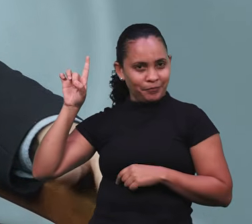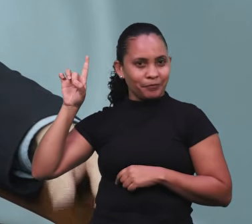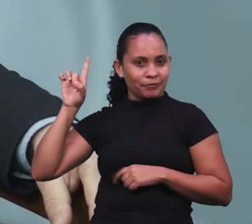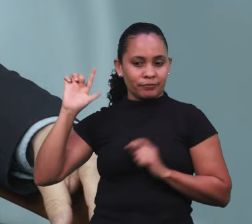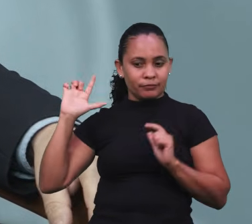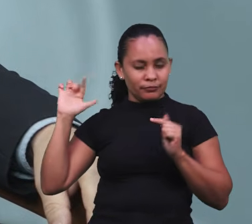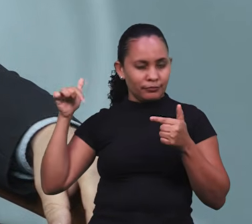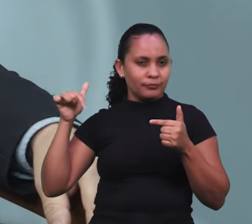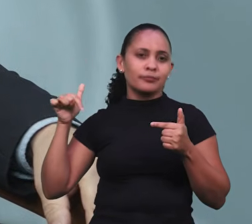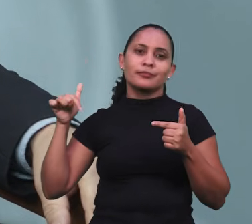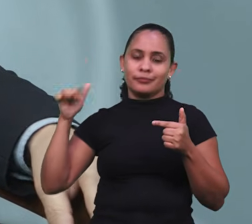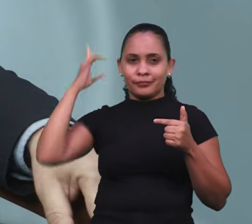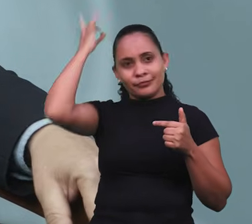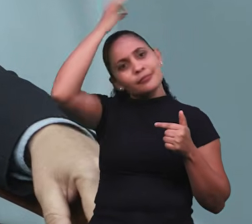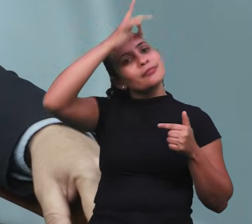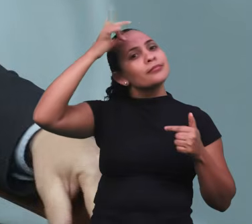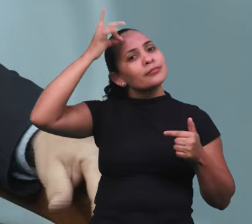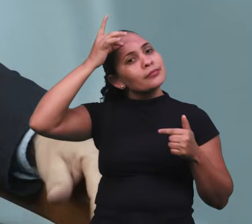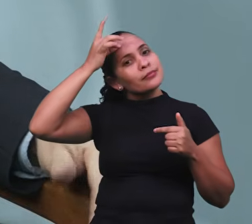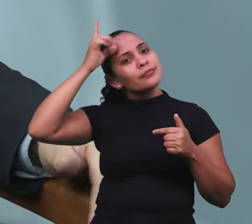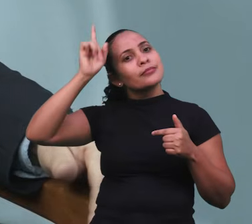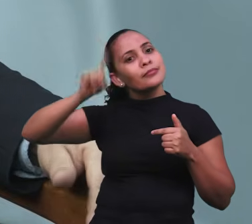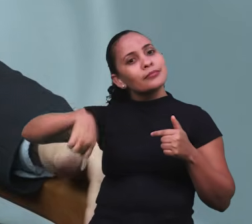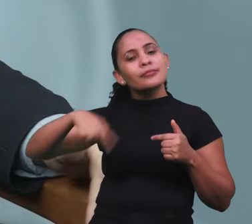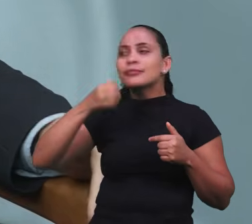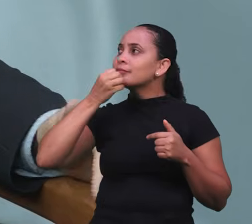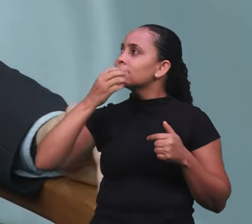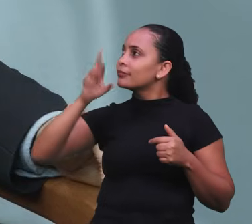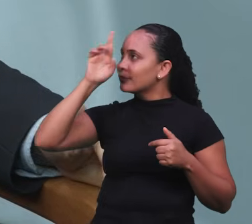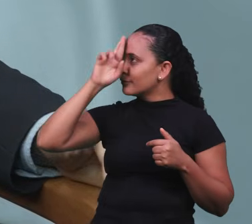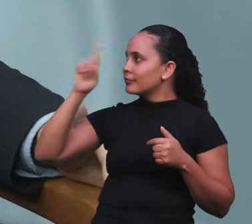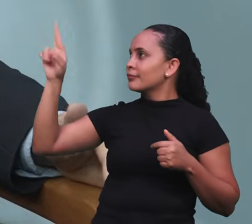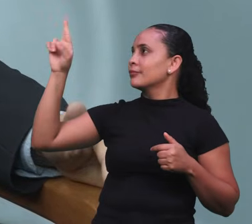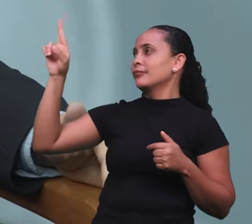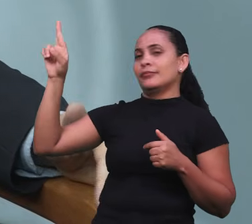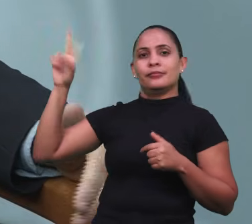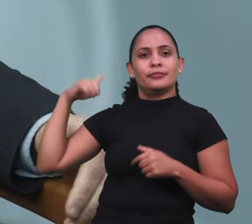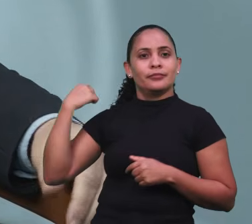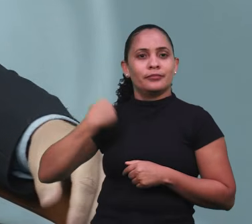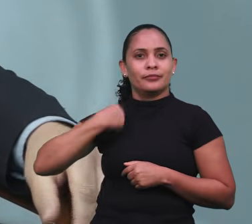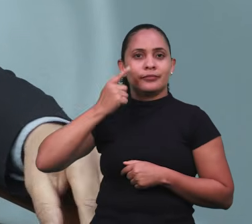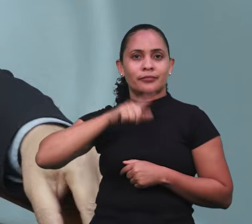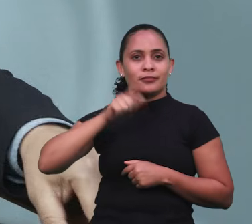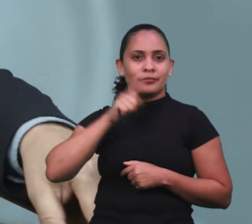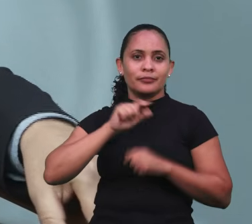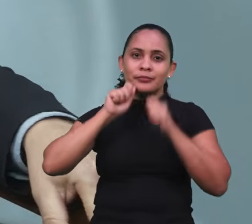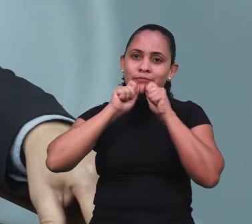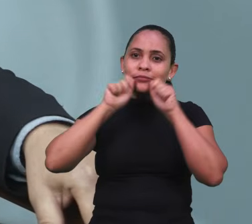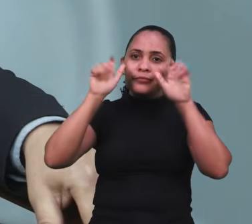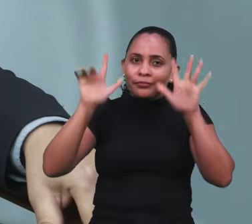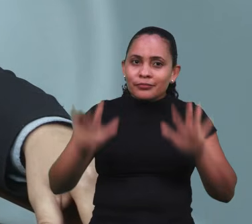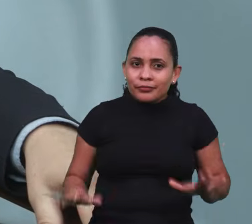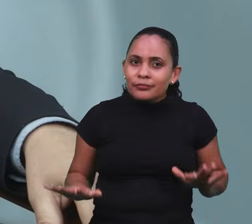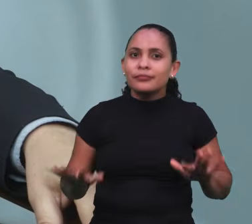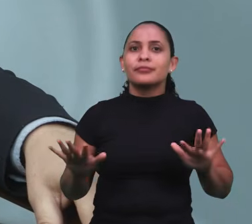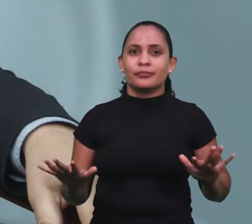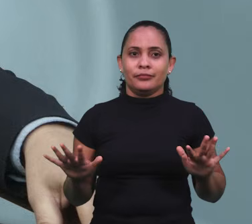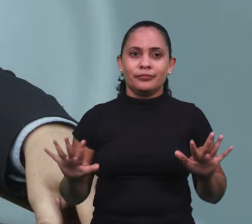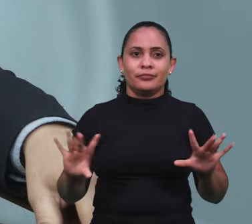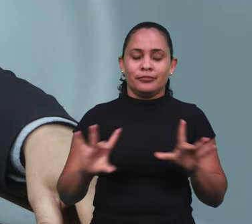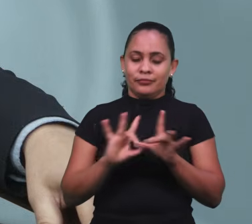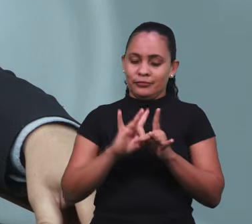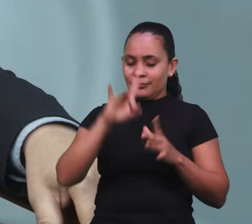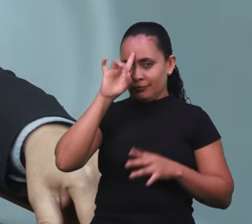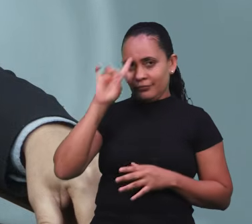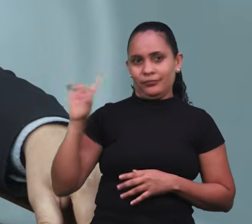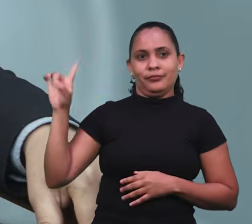e contemplar a operação do Senhor. E fazendo aquilo que é agradável aos olhos do Senhor, nós alcançamos, que são as bênçãos, né? A presença do